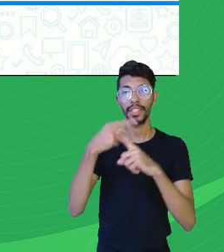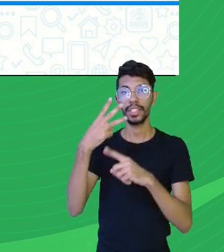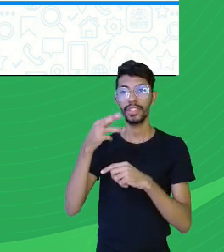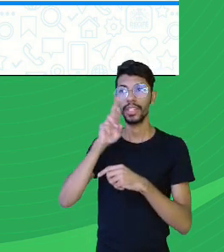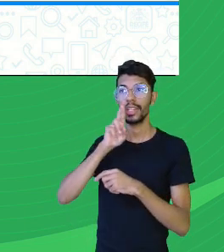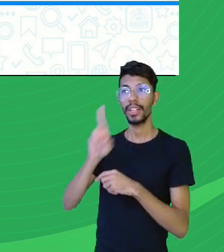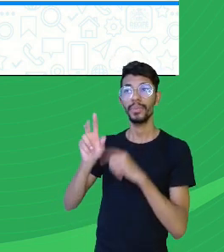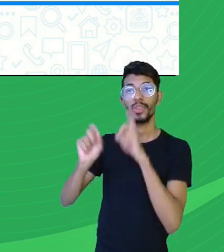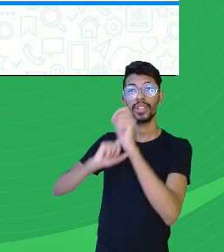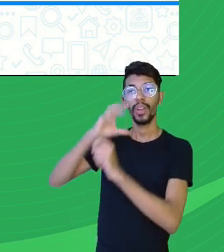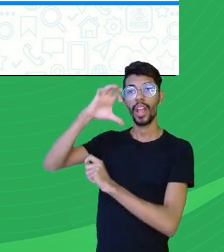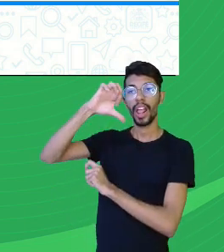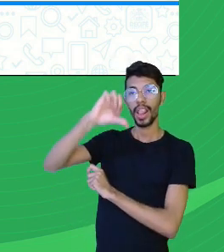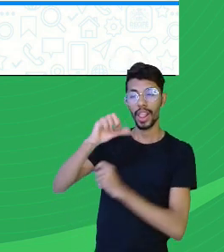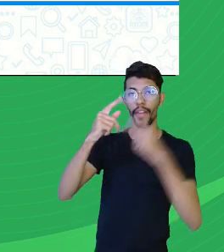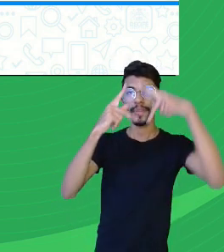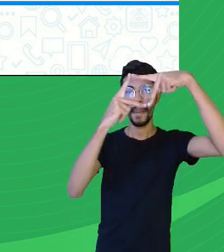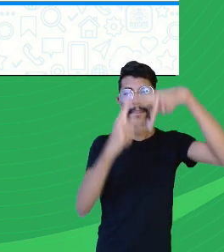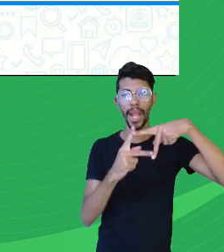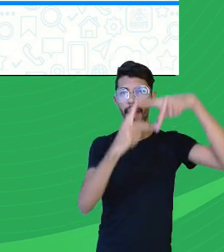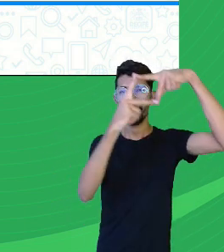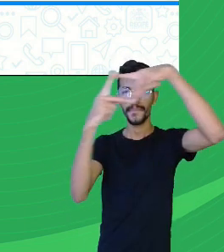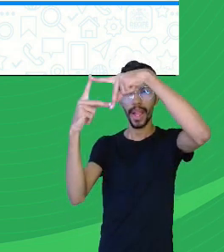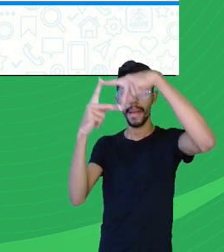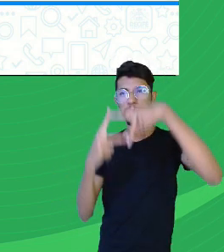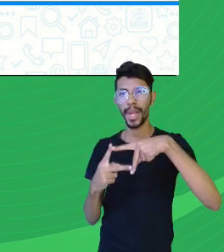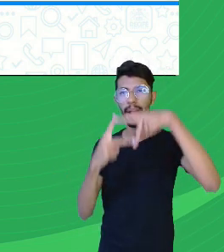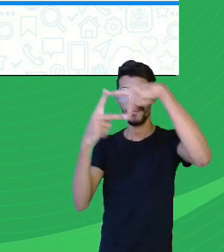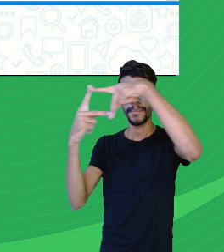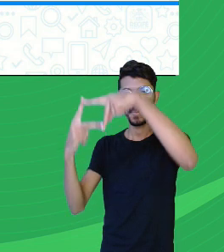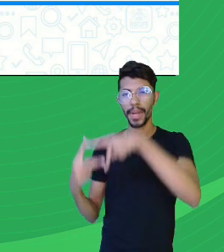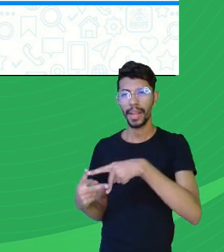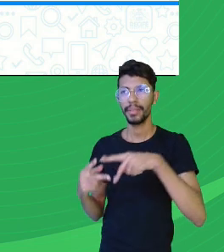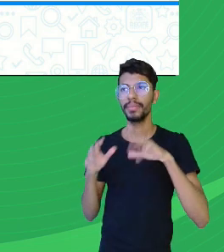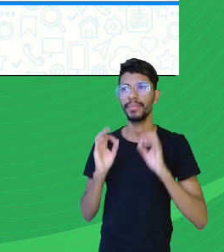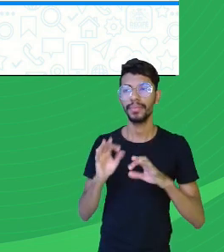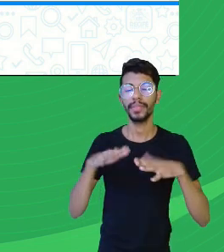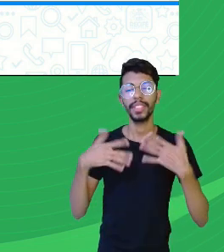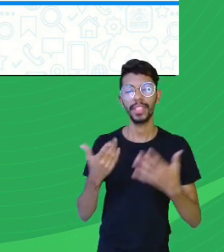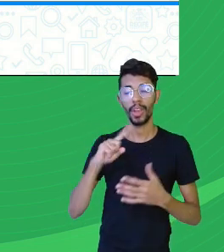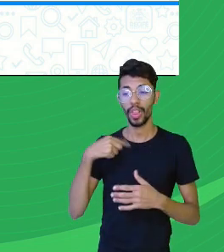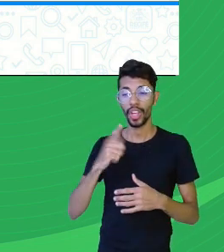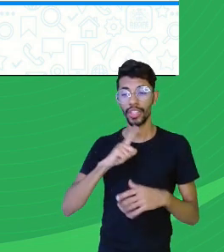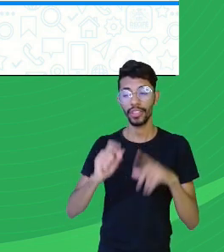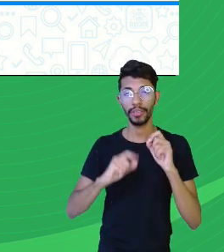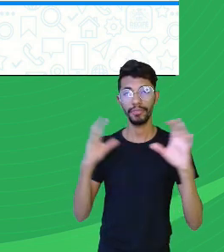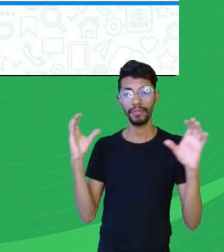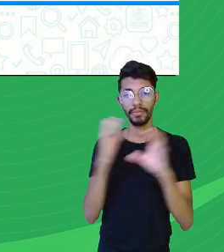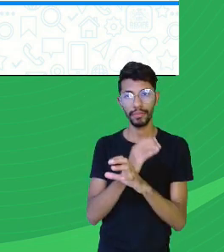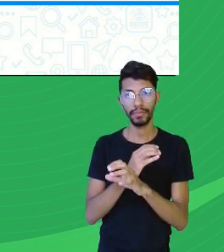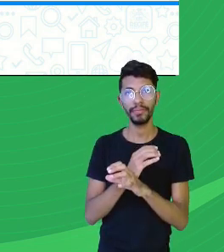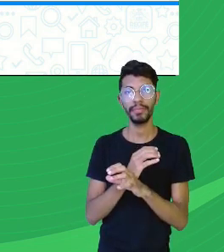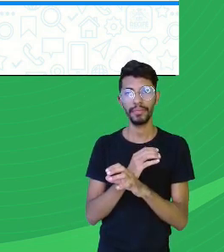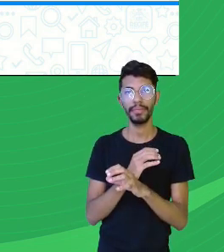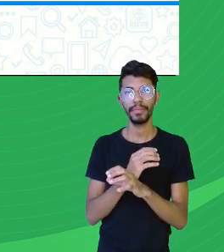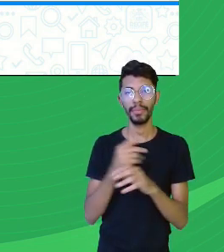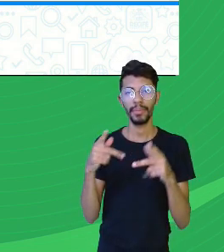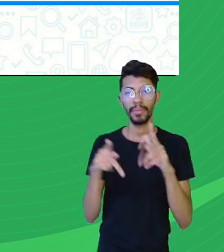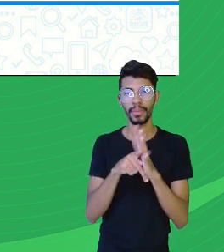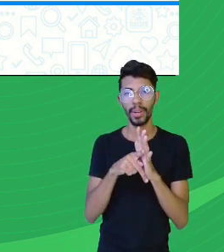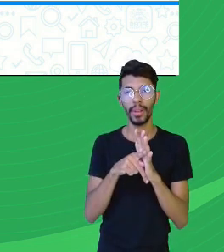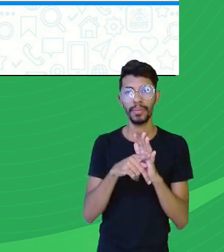9 cerâmicas. Isso mesmo. Nós não tínhamos o total igual das cerâmicas, então eu